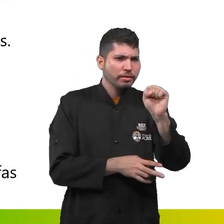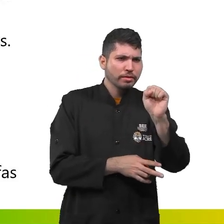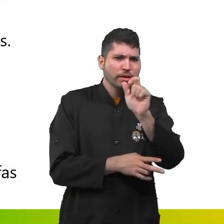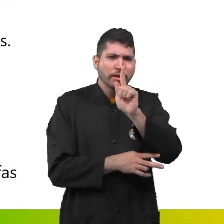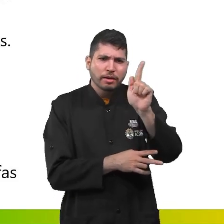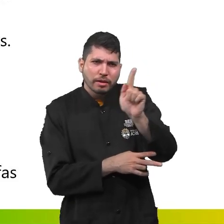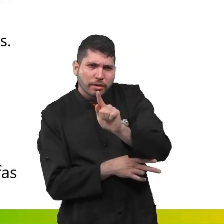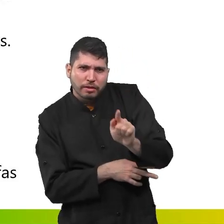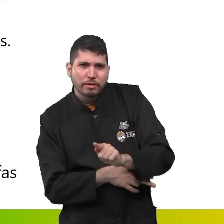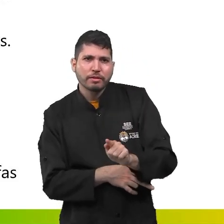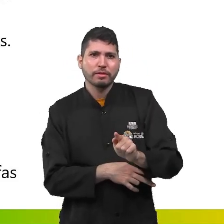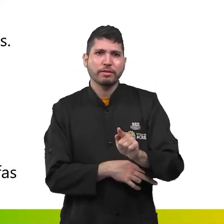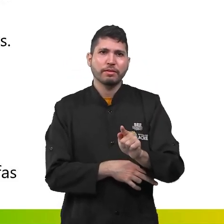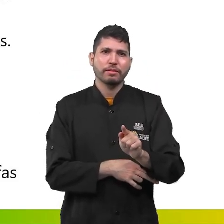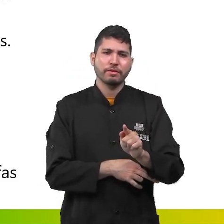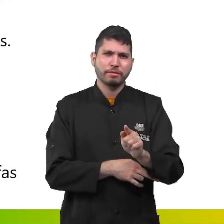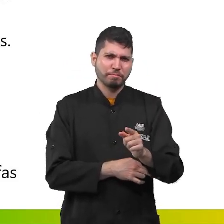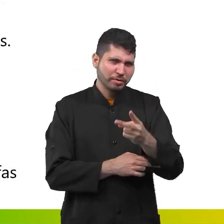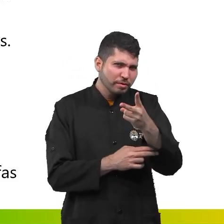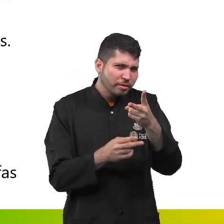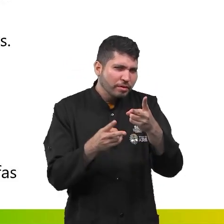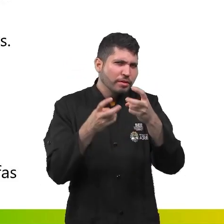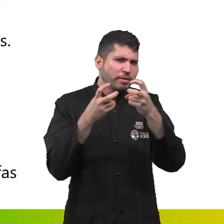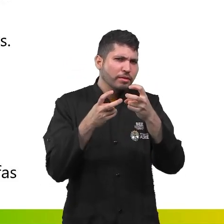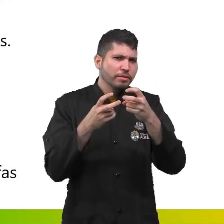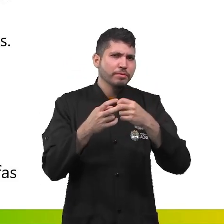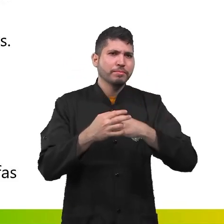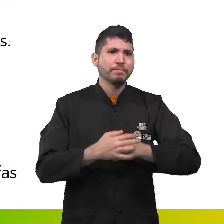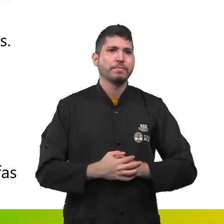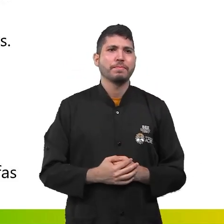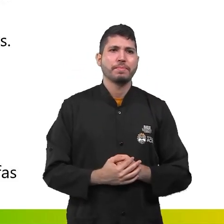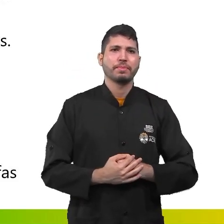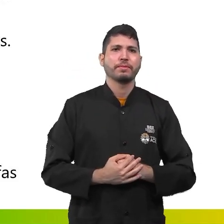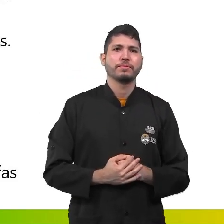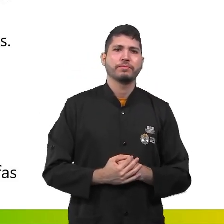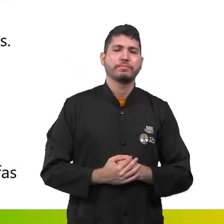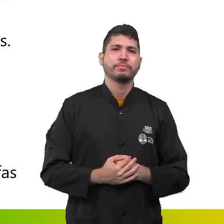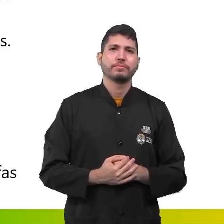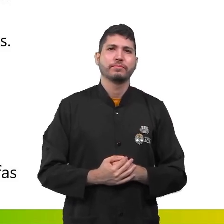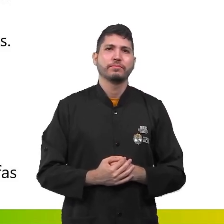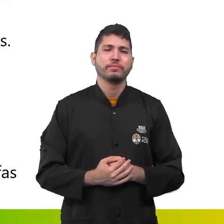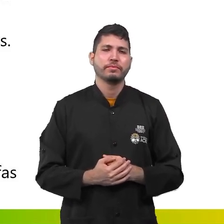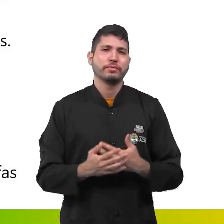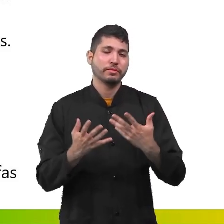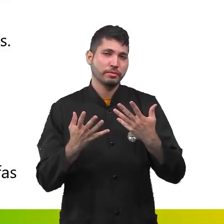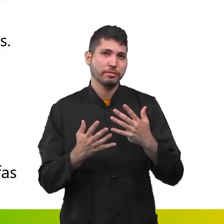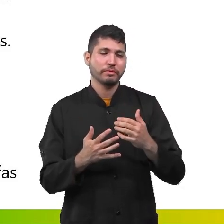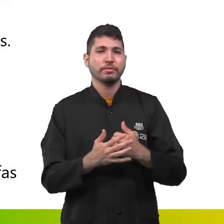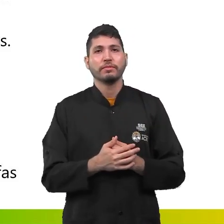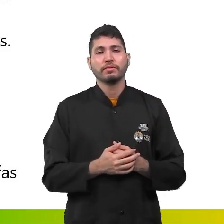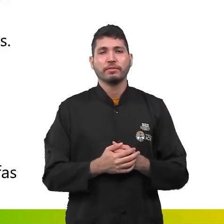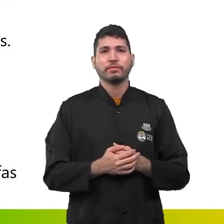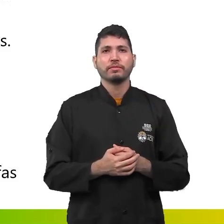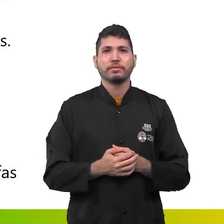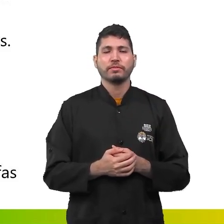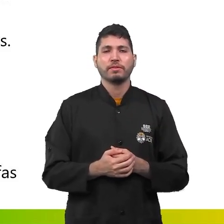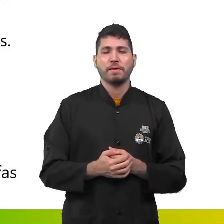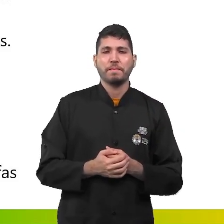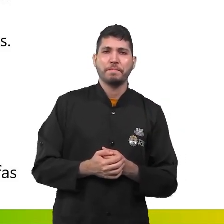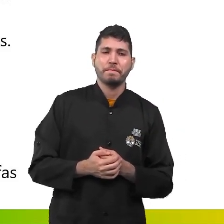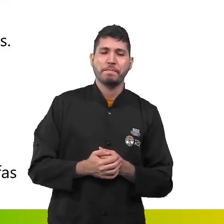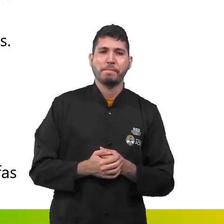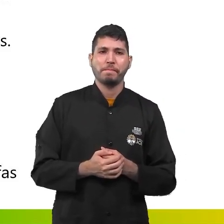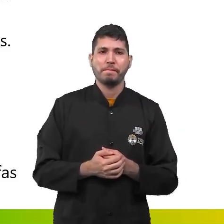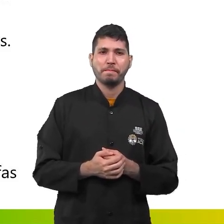de estilística ali, né? Então, aqui o autor ele vai querendo entender um pouco disso. Então,